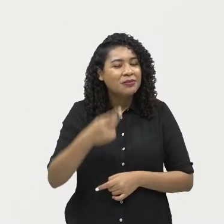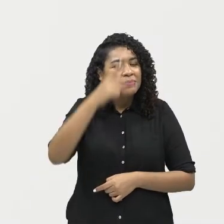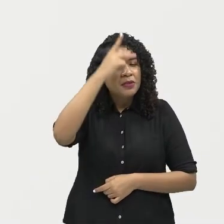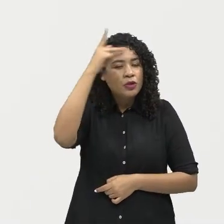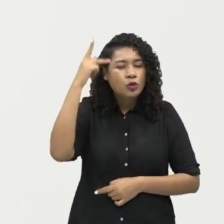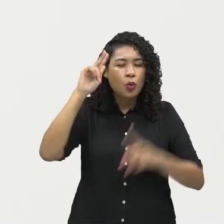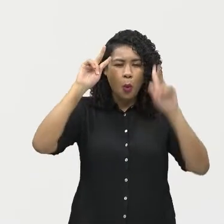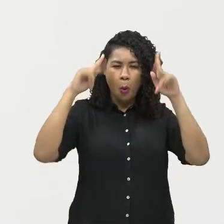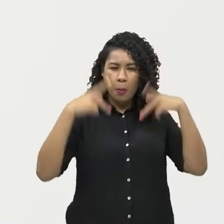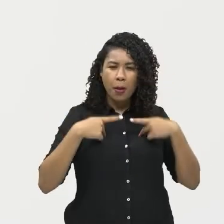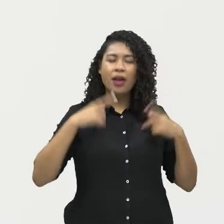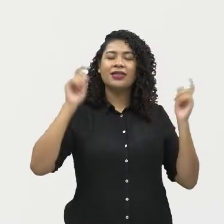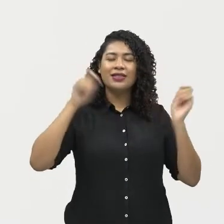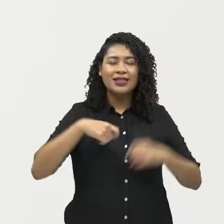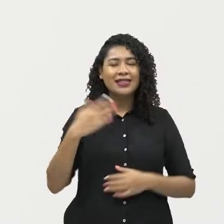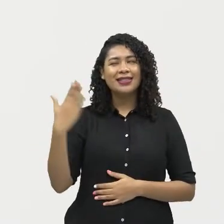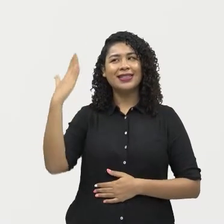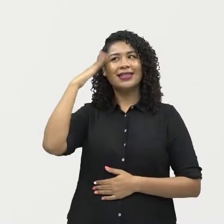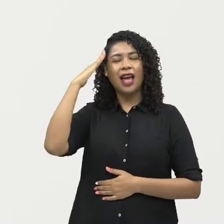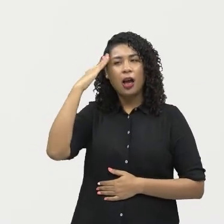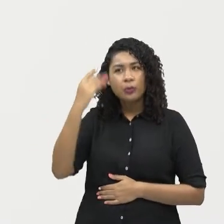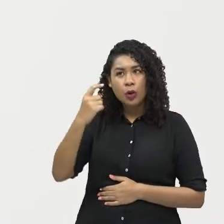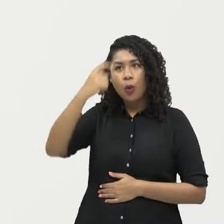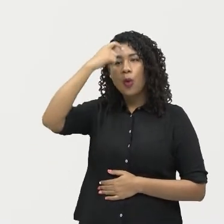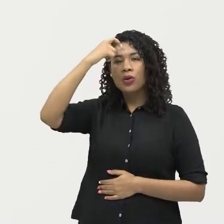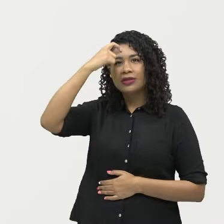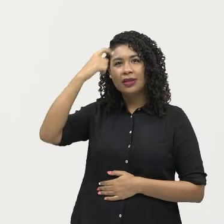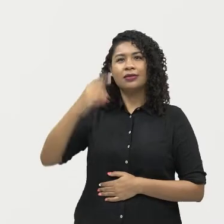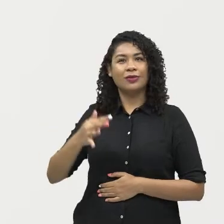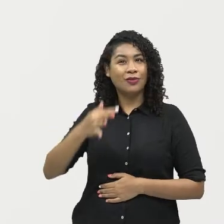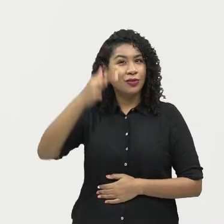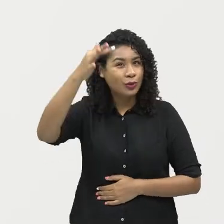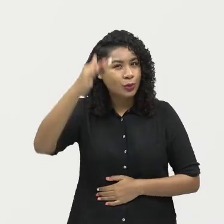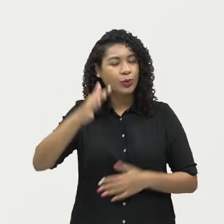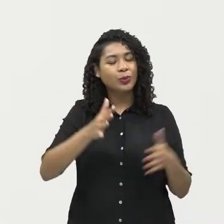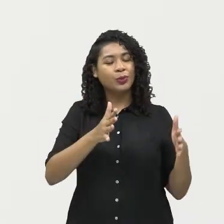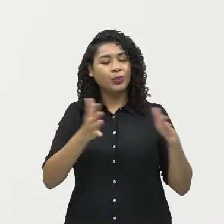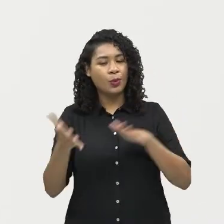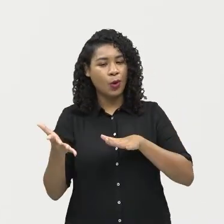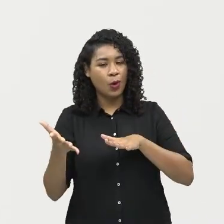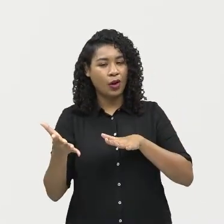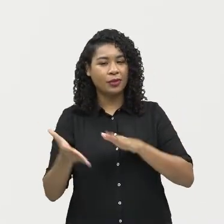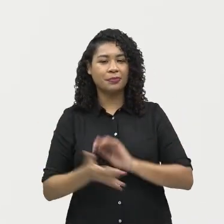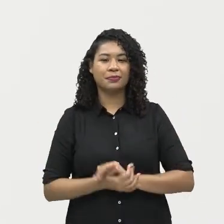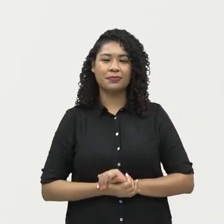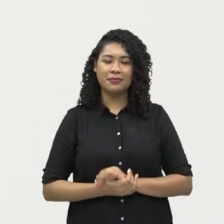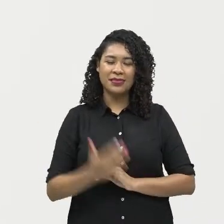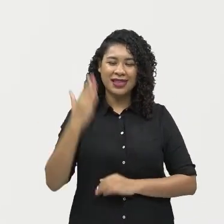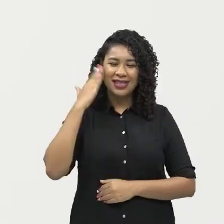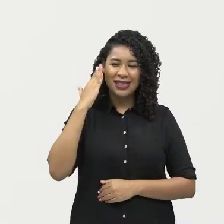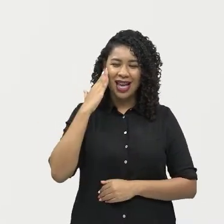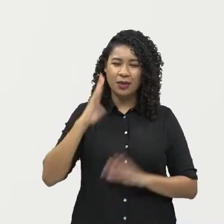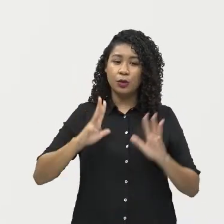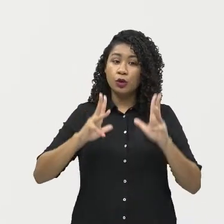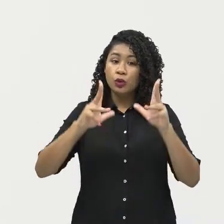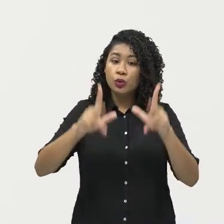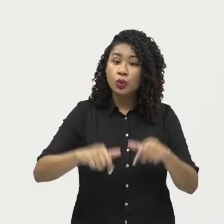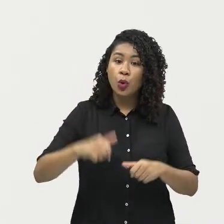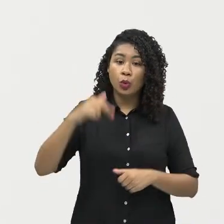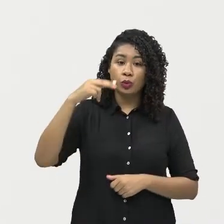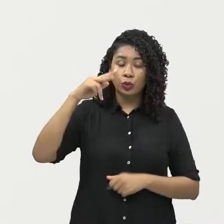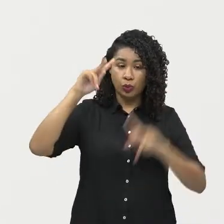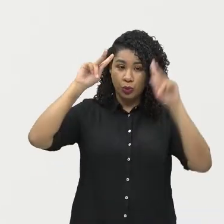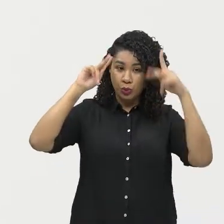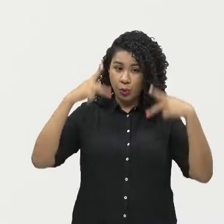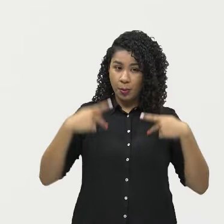interessante. Então, o que até agora nós aprendemos? Que todo ser humano tem essa dimensão religiosa, que,